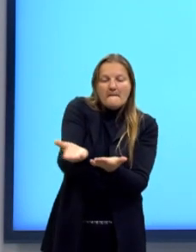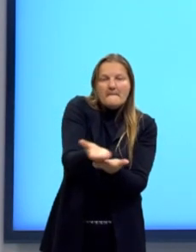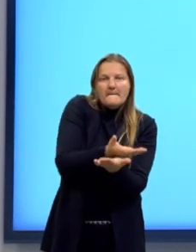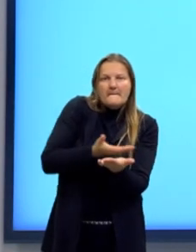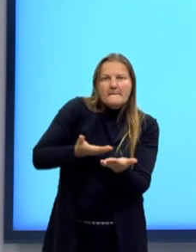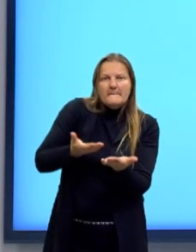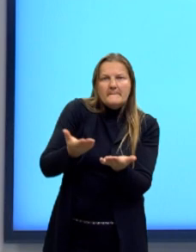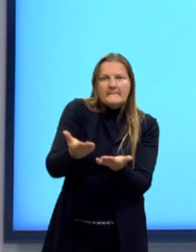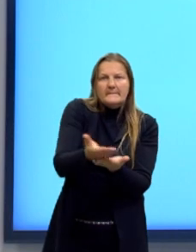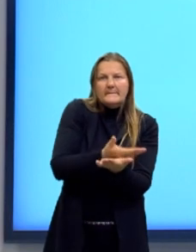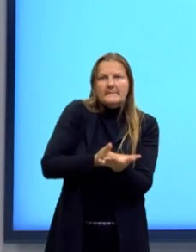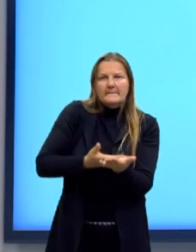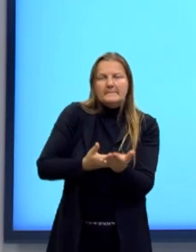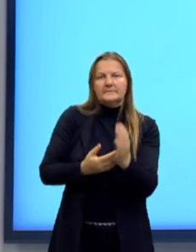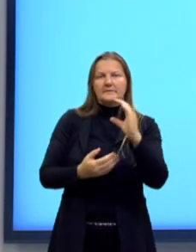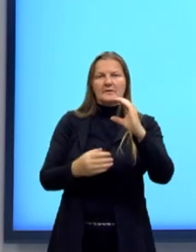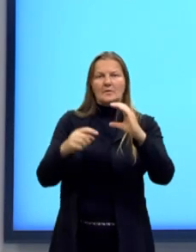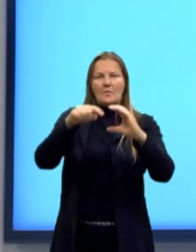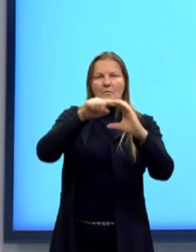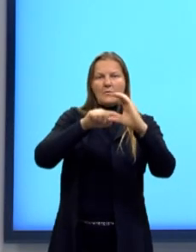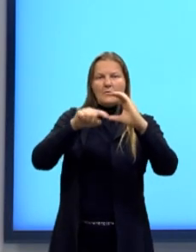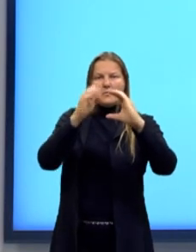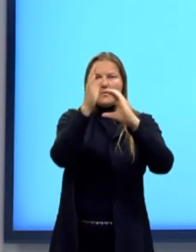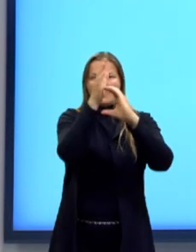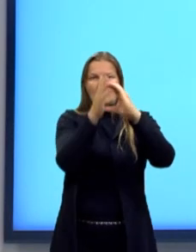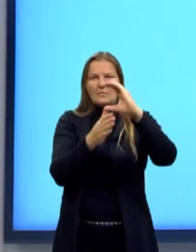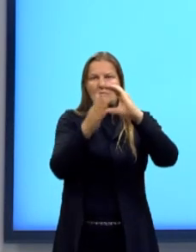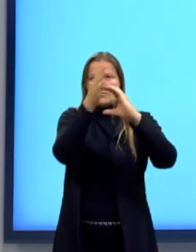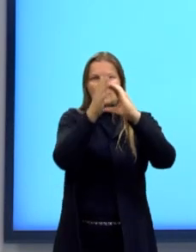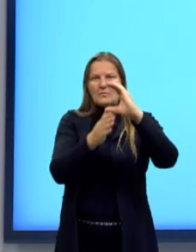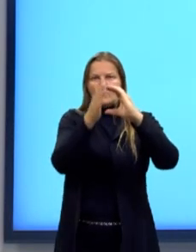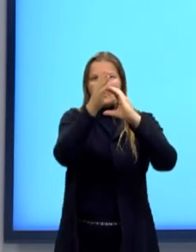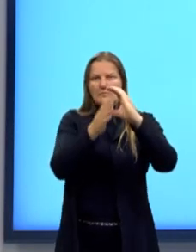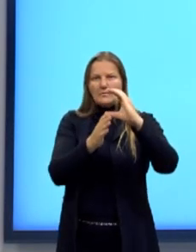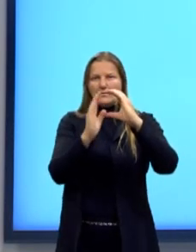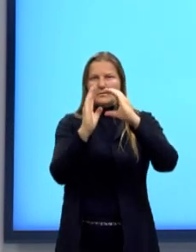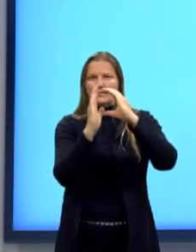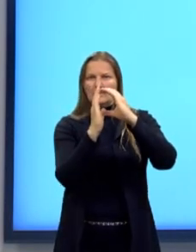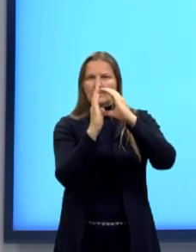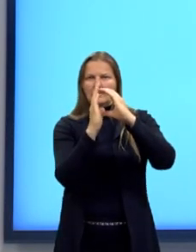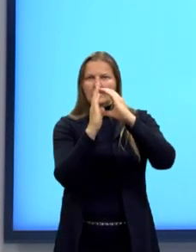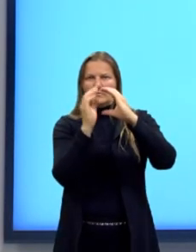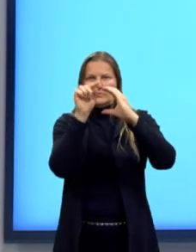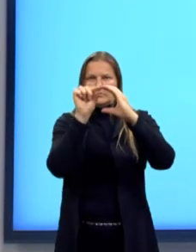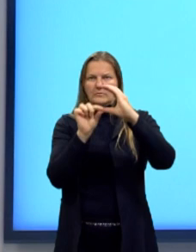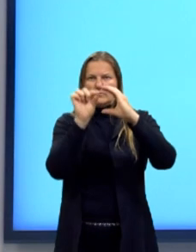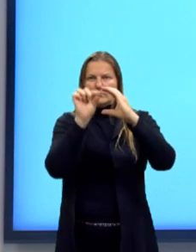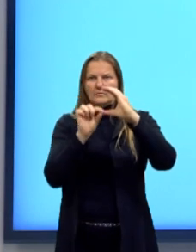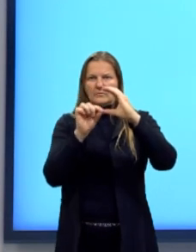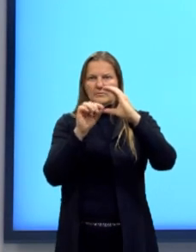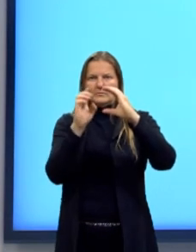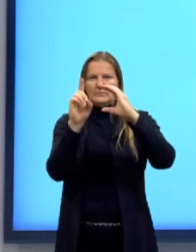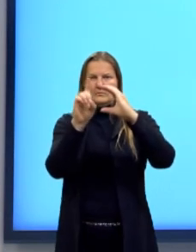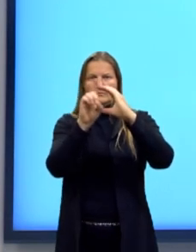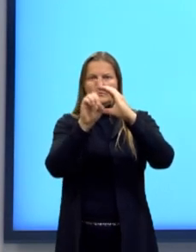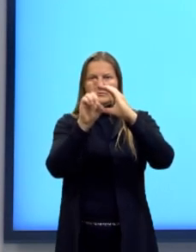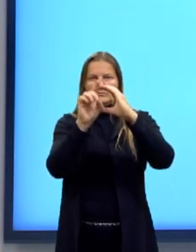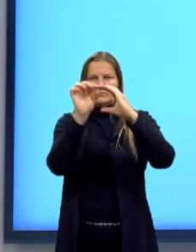ele na metade nós teremos o diâmetro e o diâmetro ele fica exatamente sobre o eixo de